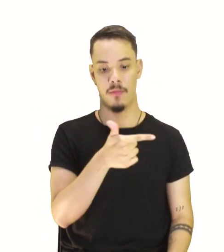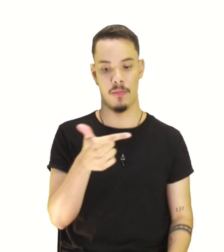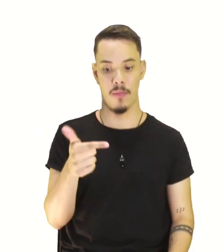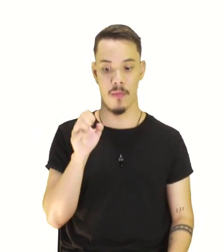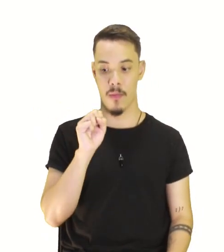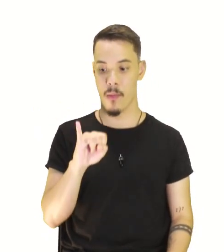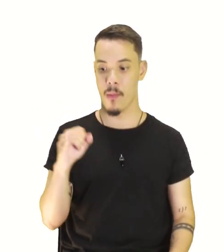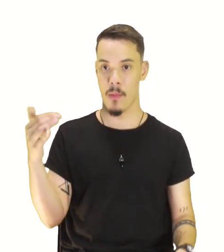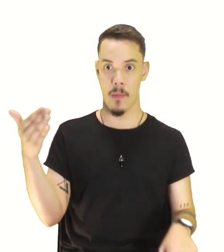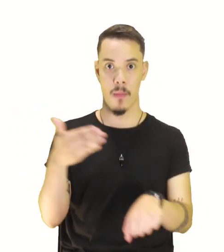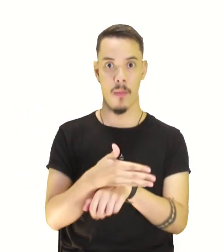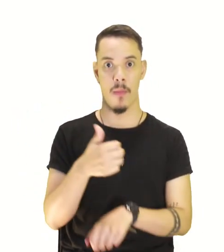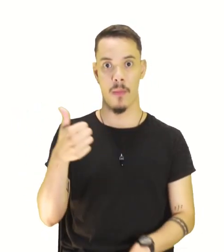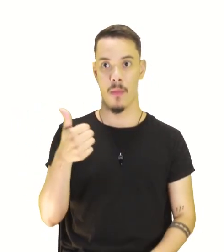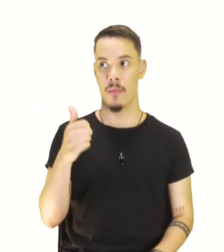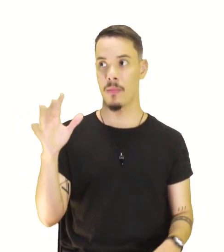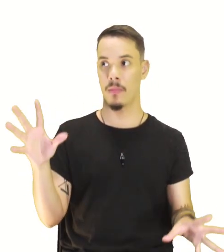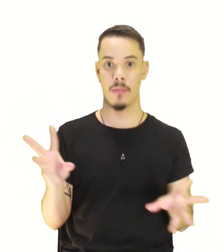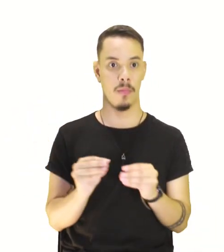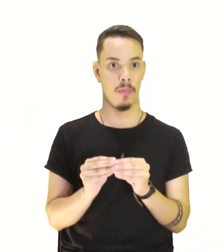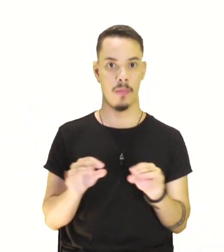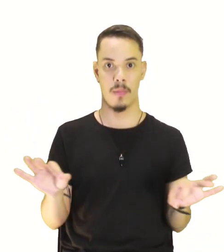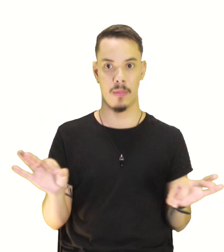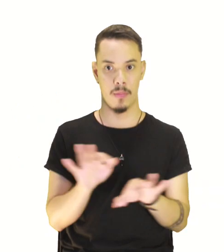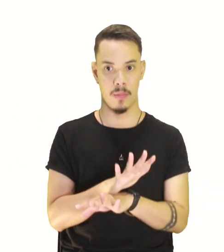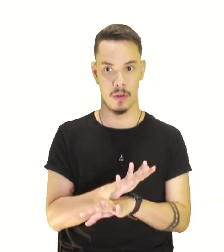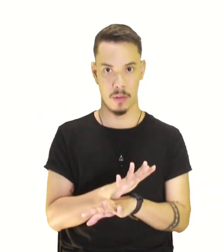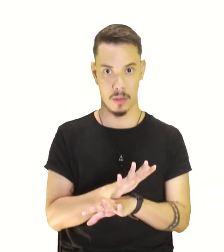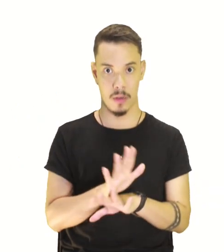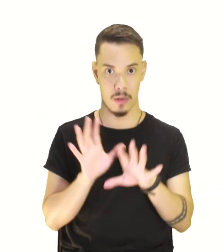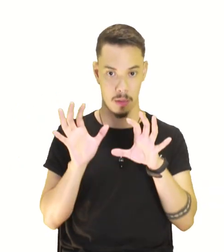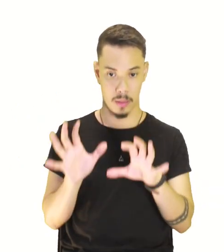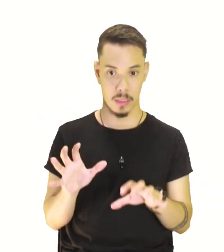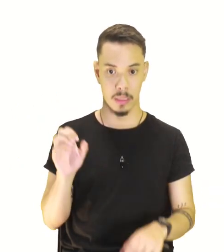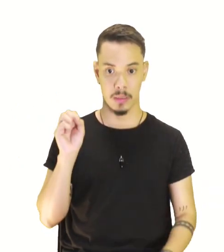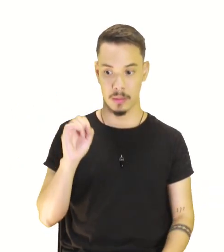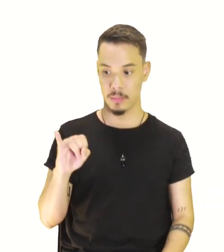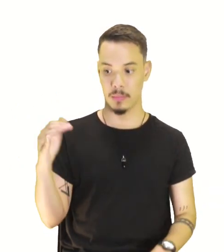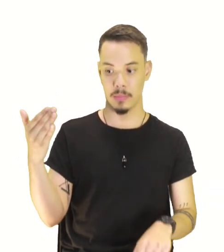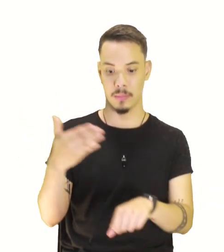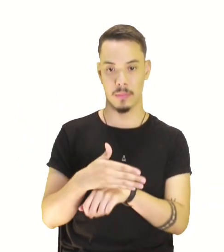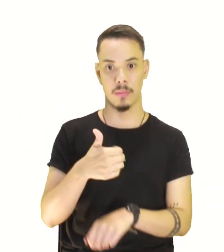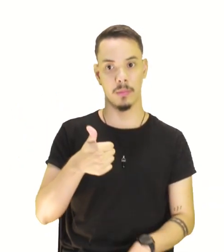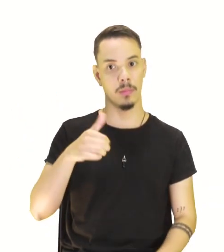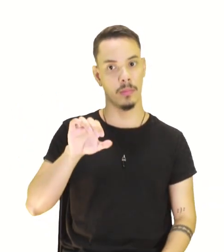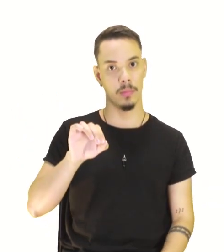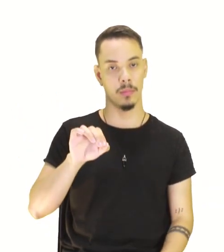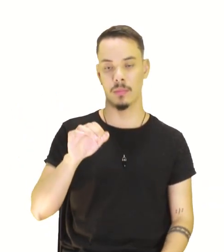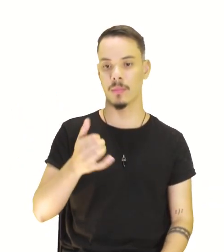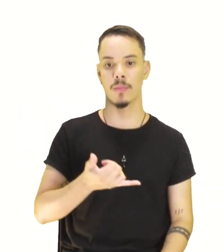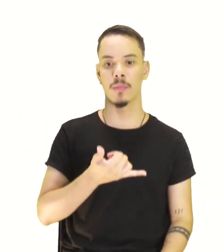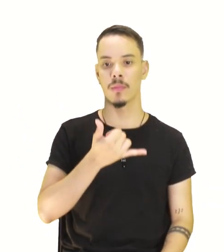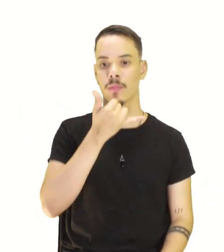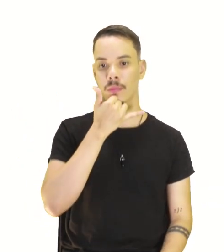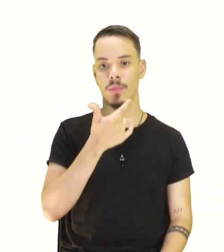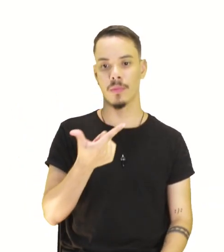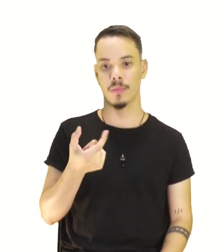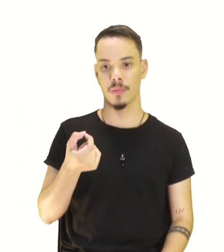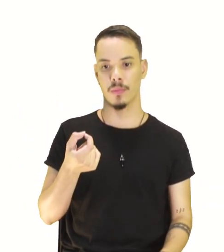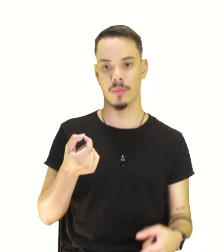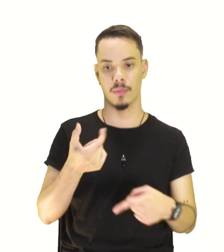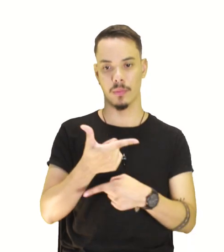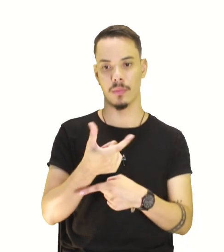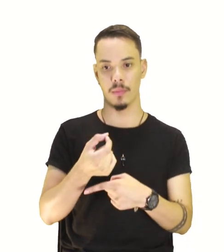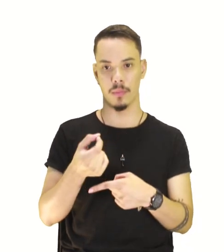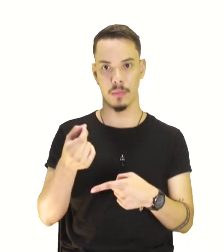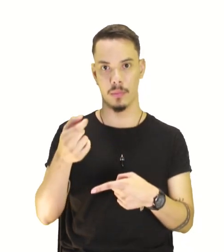1, 5 vezes 1 dá 5, mais 2 dá 7. Se entrar 2, 10 mais 2, 12. que foi o exemplo anterior que